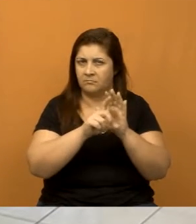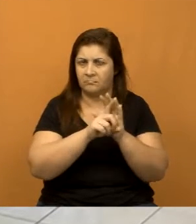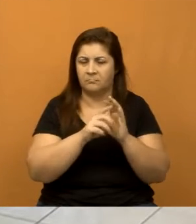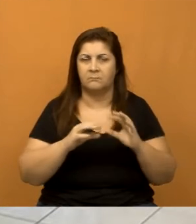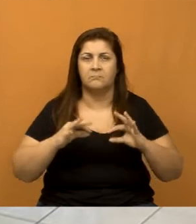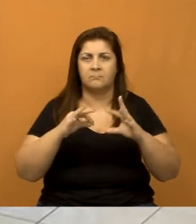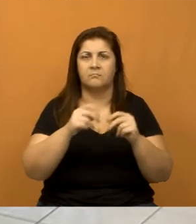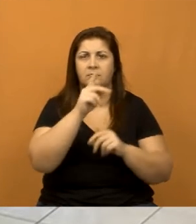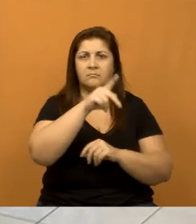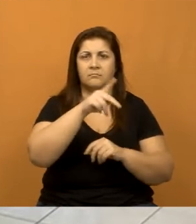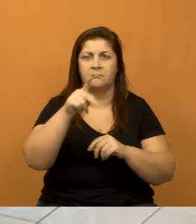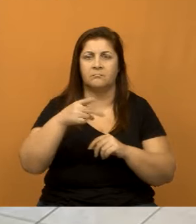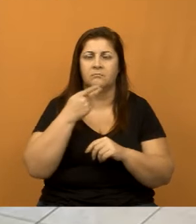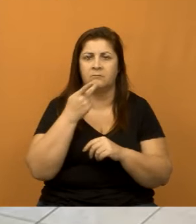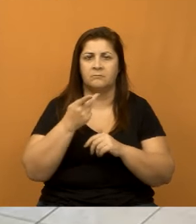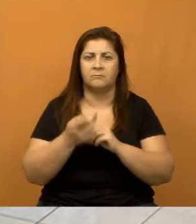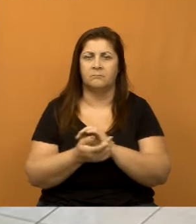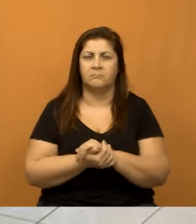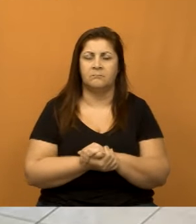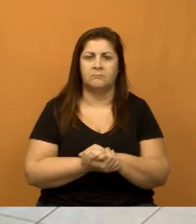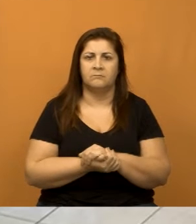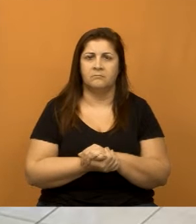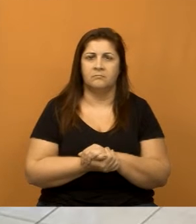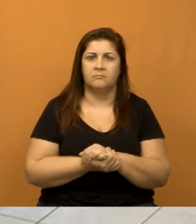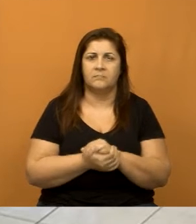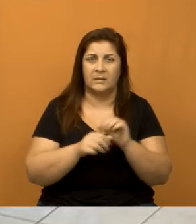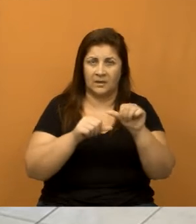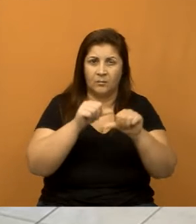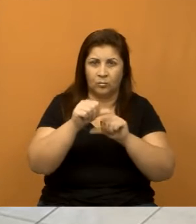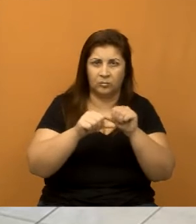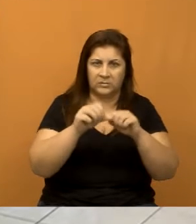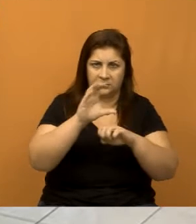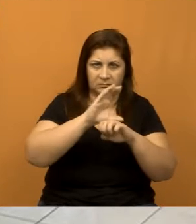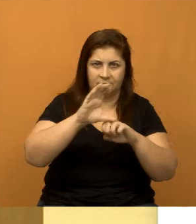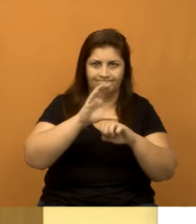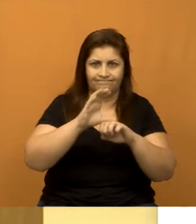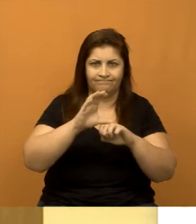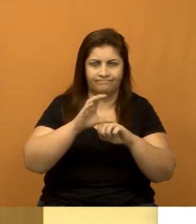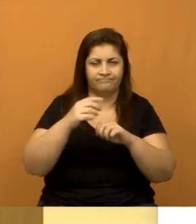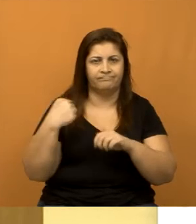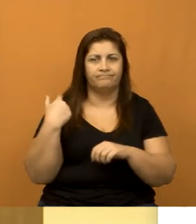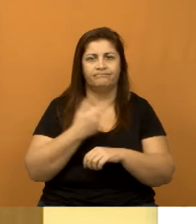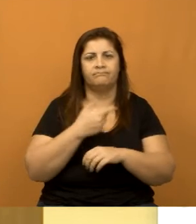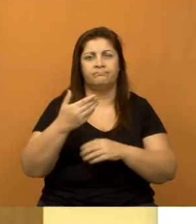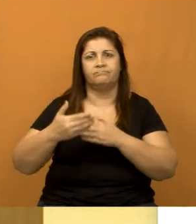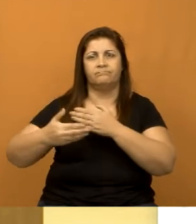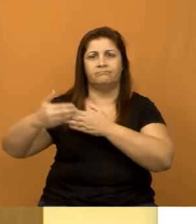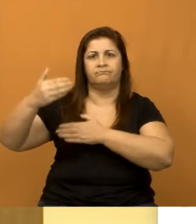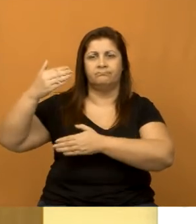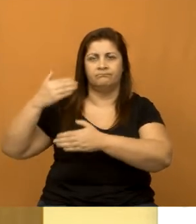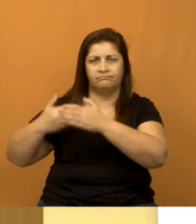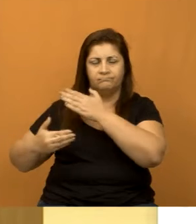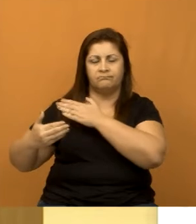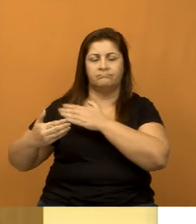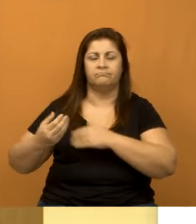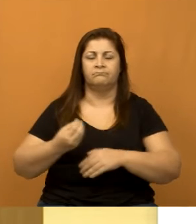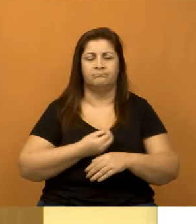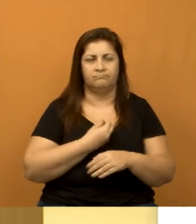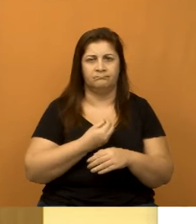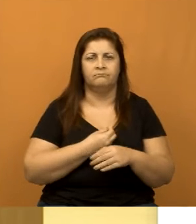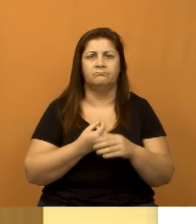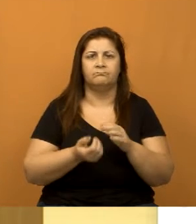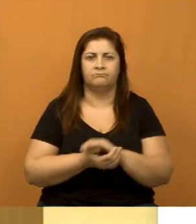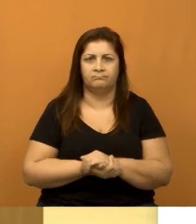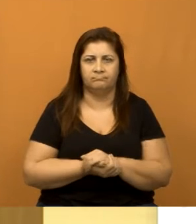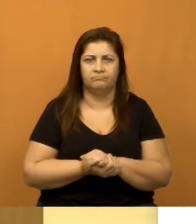os professores são unânimes em dizer que esse foi um retrocesso na vida do trabalhador brasileiro,